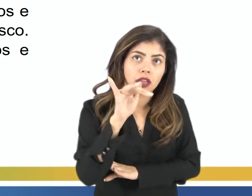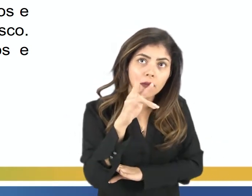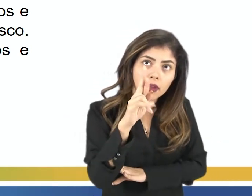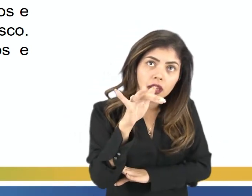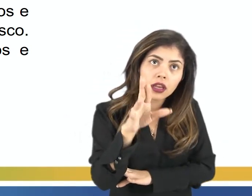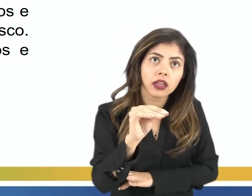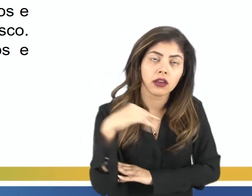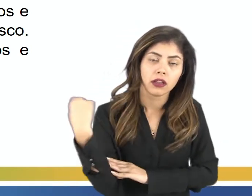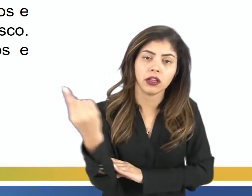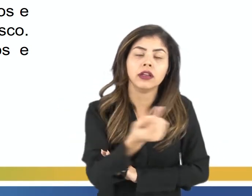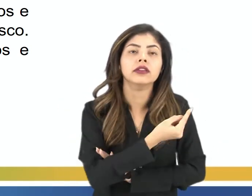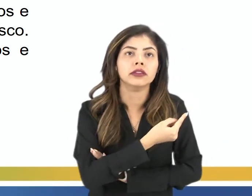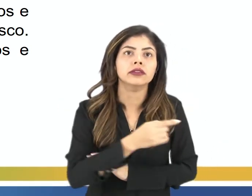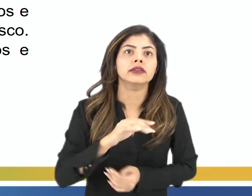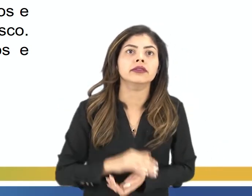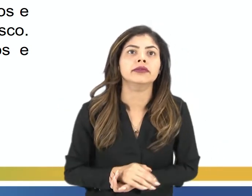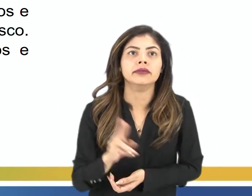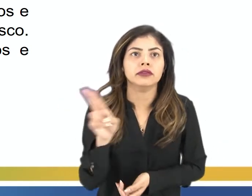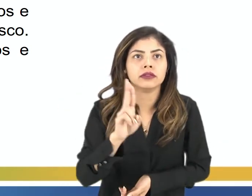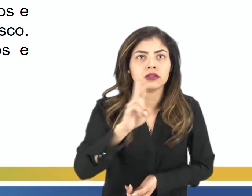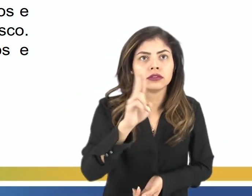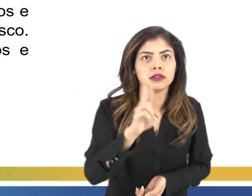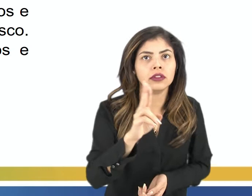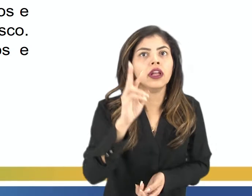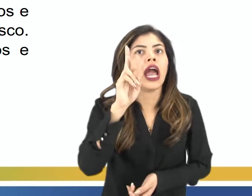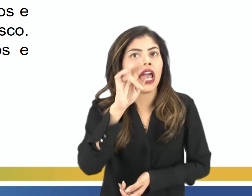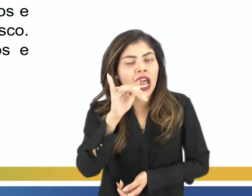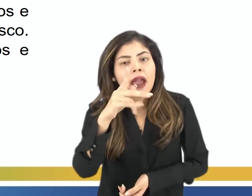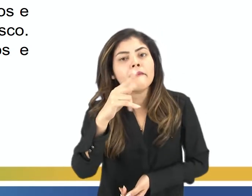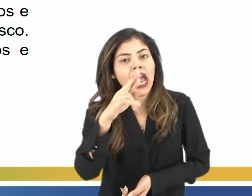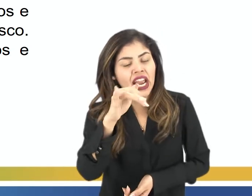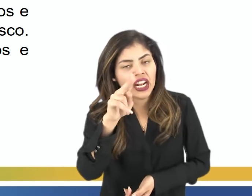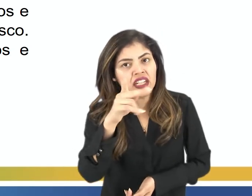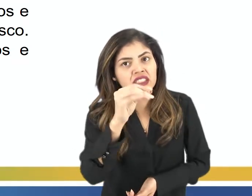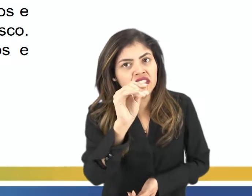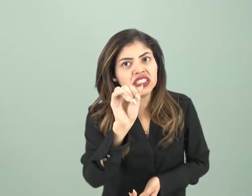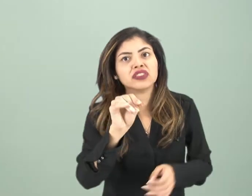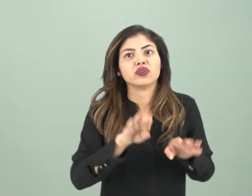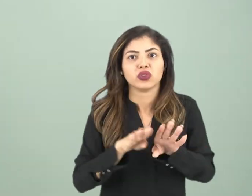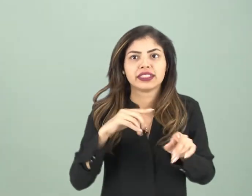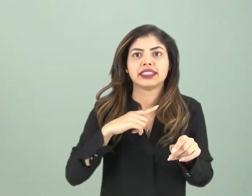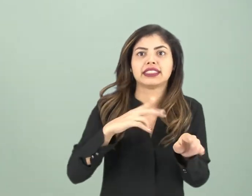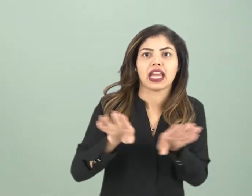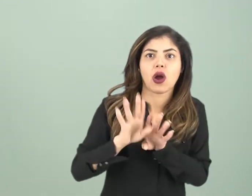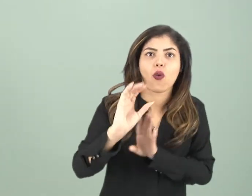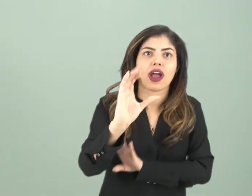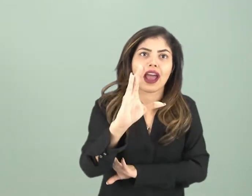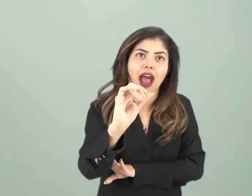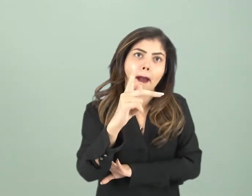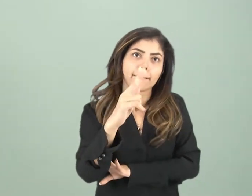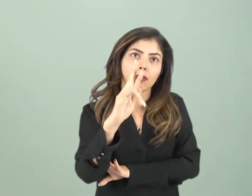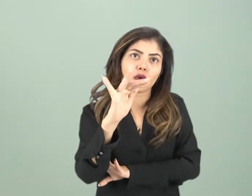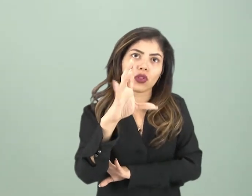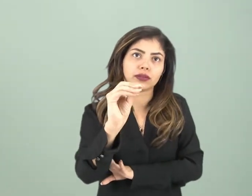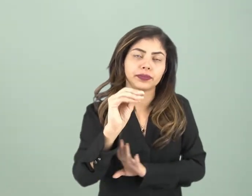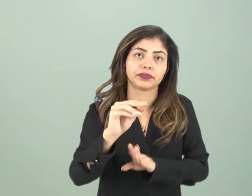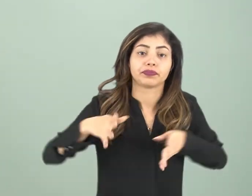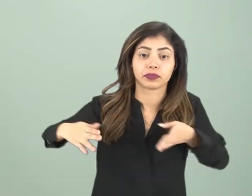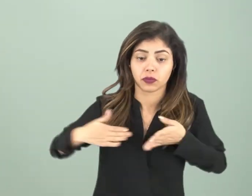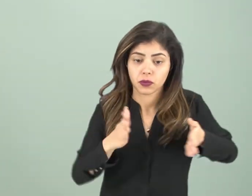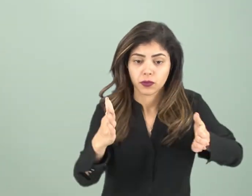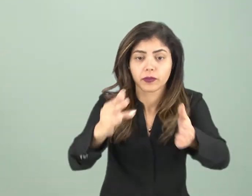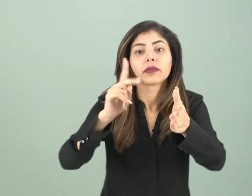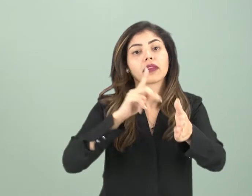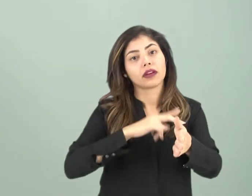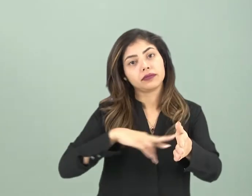ribeirinhos, né? Na nossa região nós temos os famosos ribeirinhos, né, que eles vivem, né, são os caboclos, né, que eles vivem às margens dos